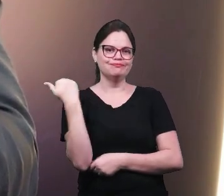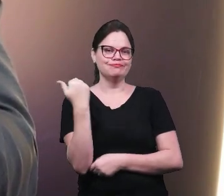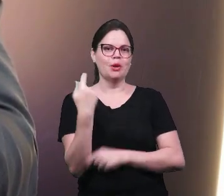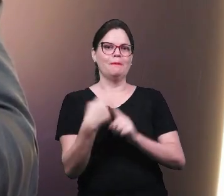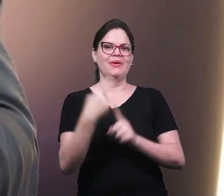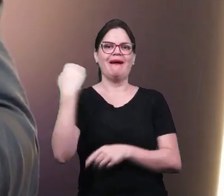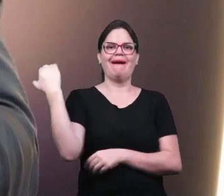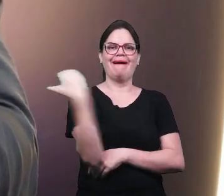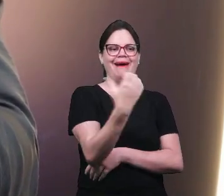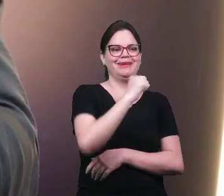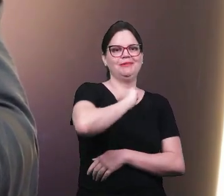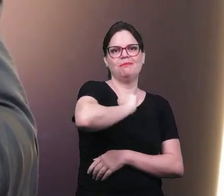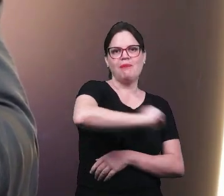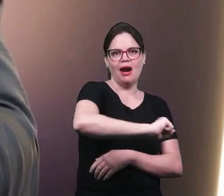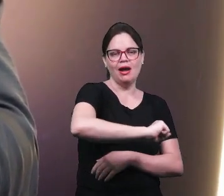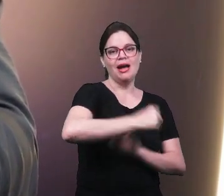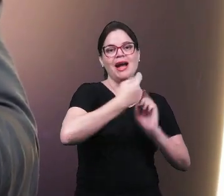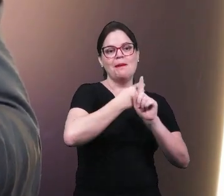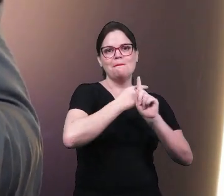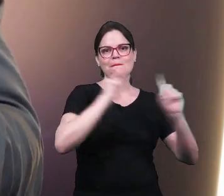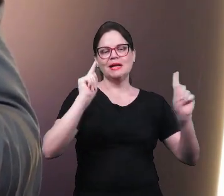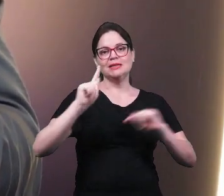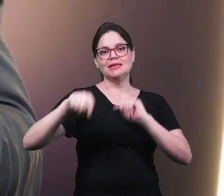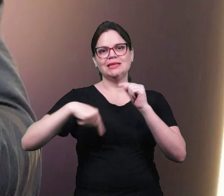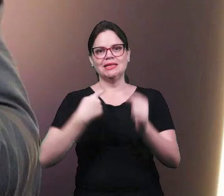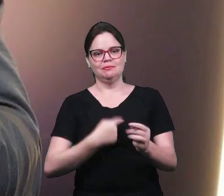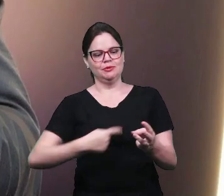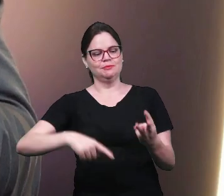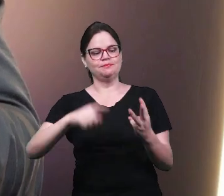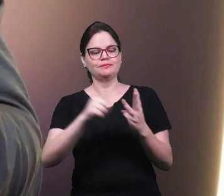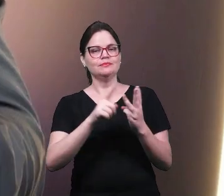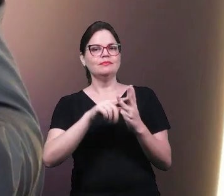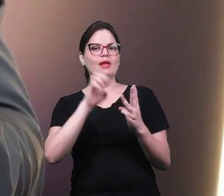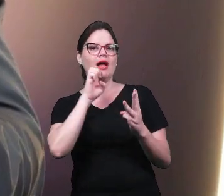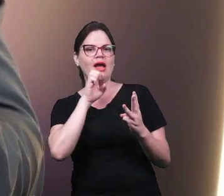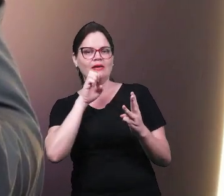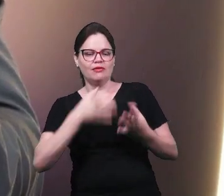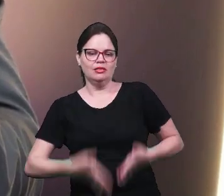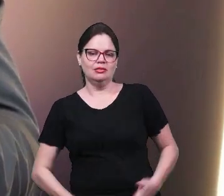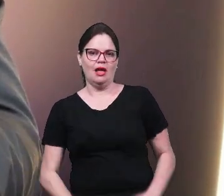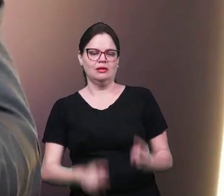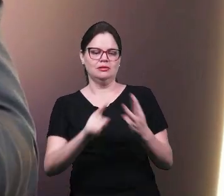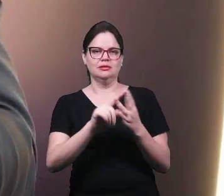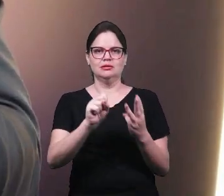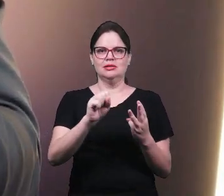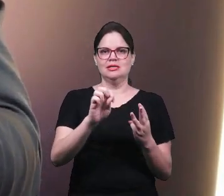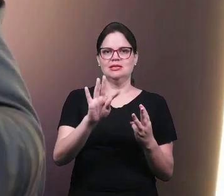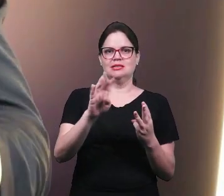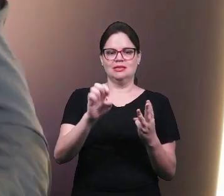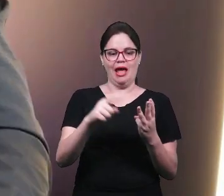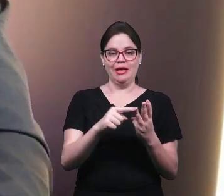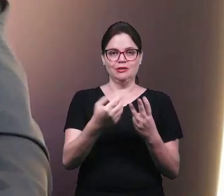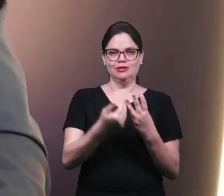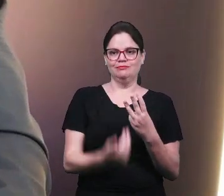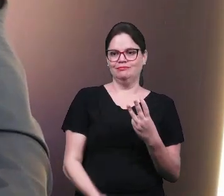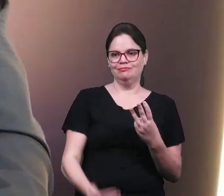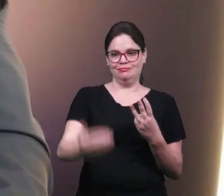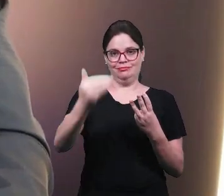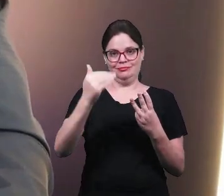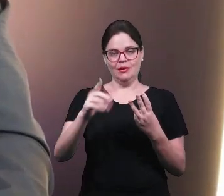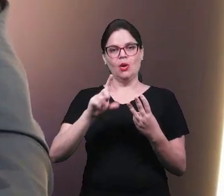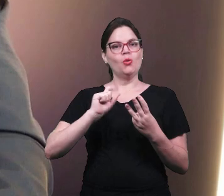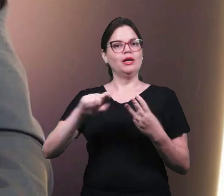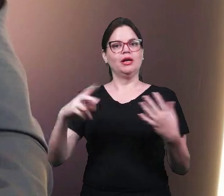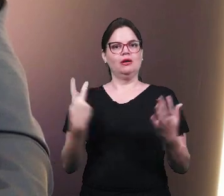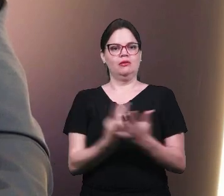destaque que, a partir do nascimento de Enos, que era filho de Sete, começou a invocar o nome do Senhor. E o resultado é esse que nós estamos falando. O